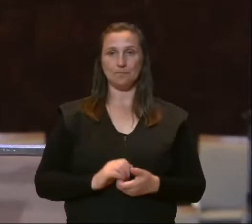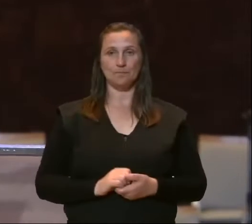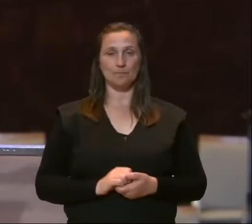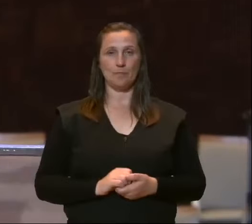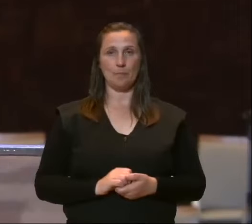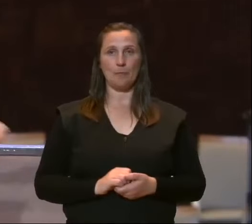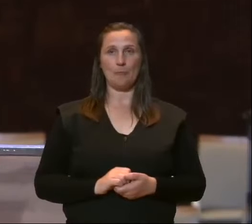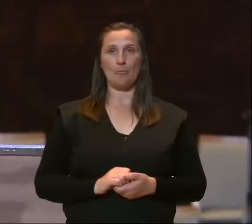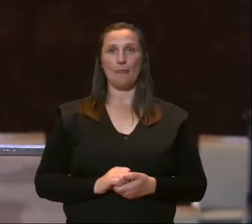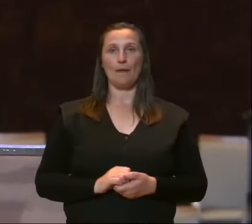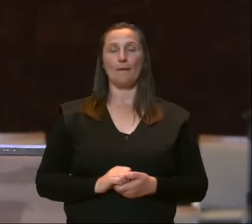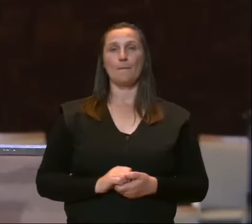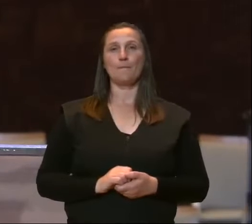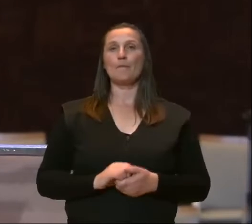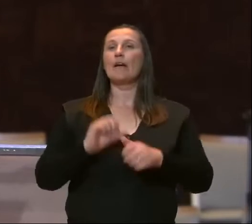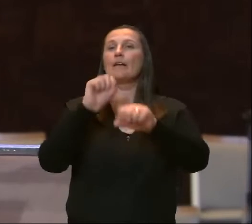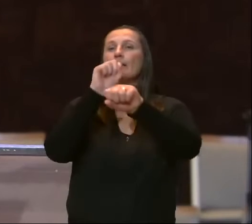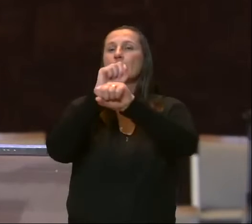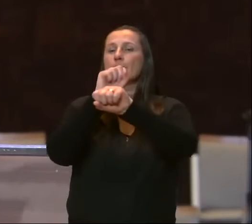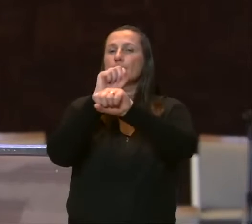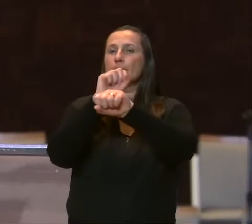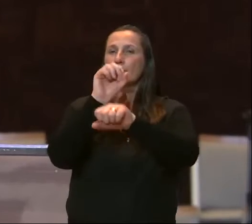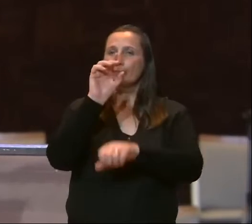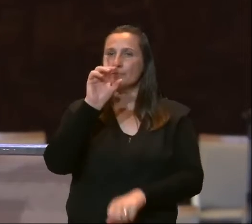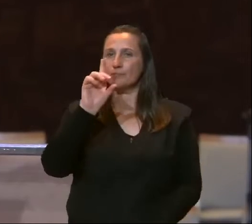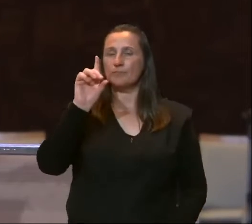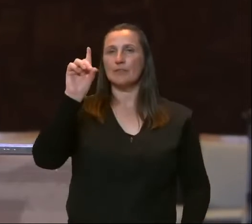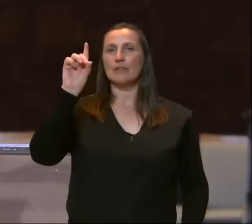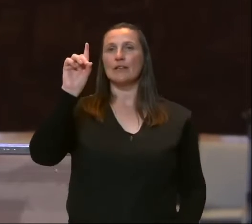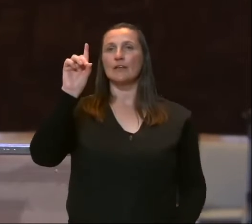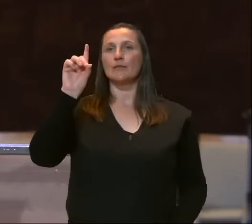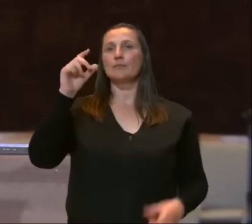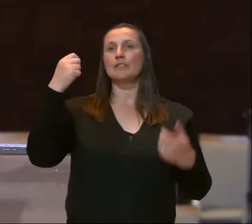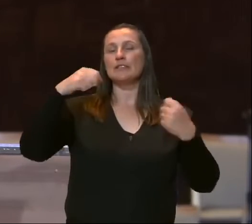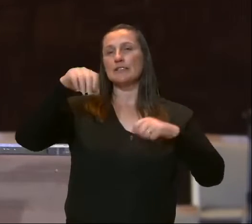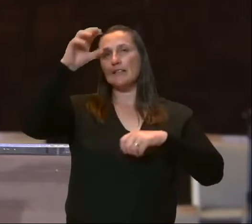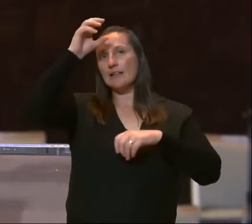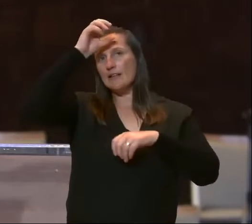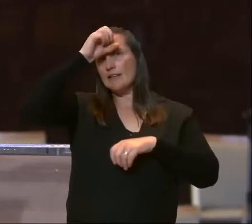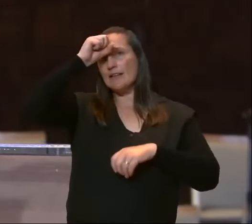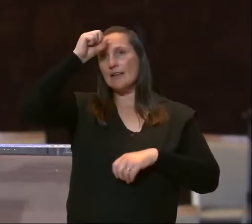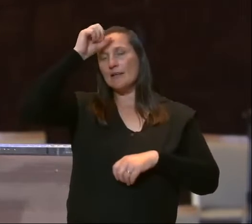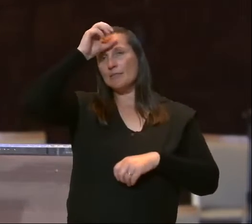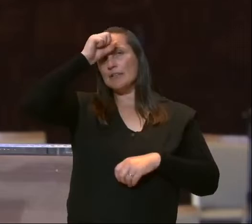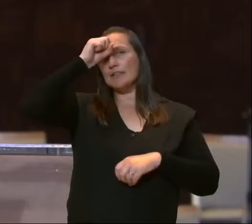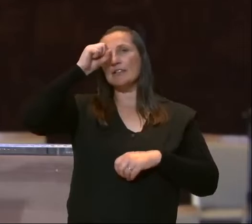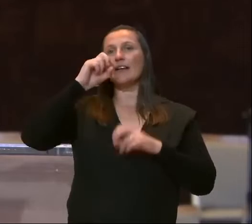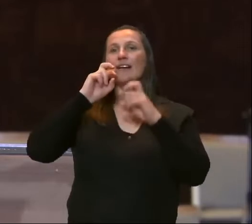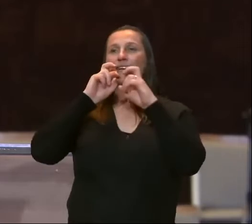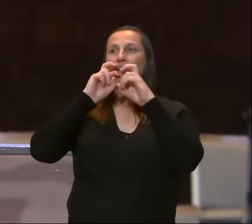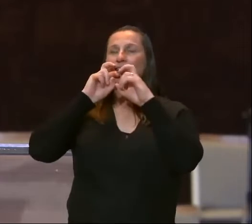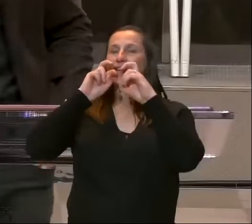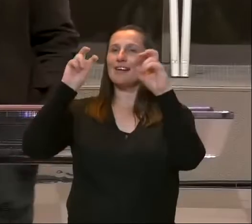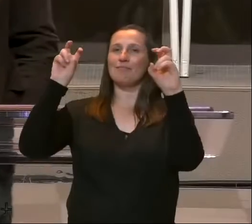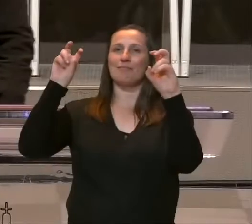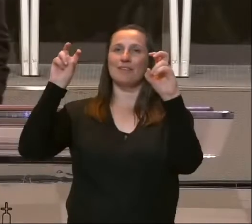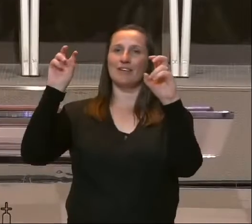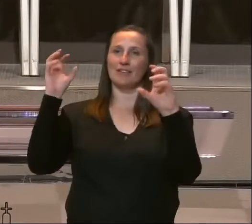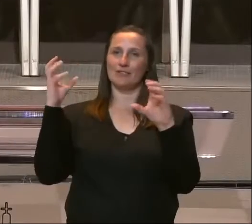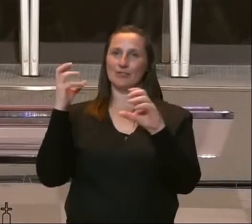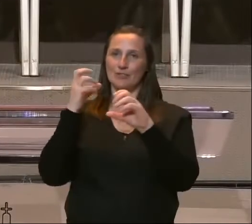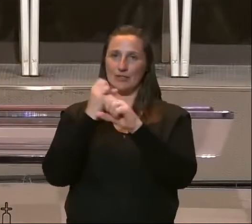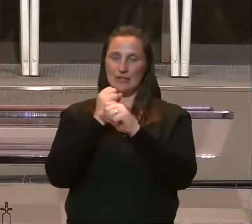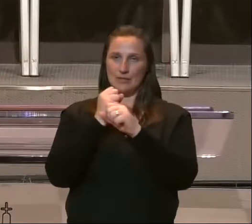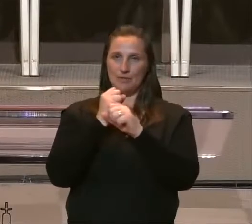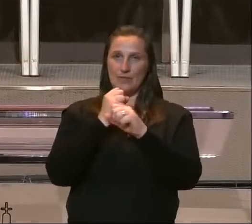essa espera em Deus tem a ver com aprender a clamar com confiança. O Salmo 40 diz: esperei com